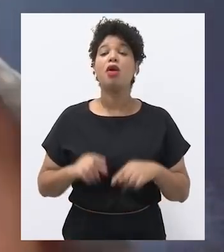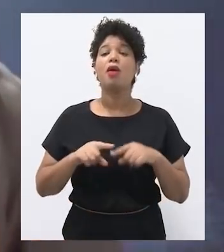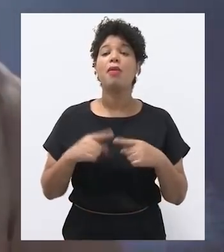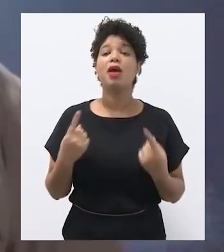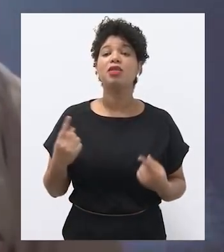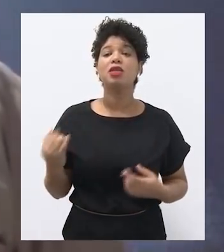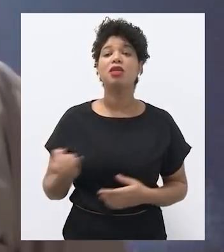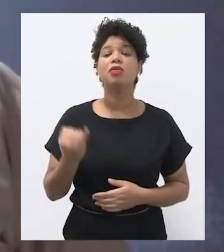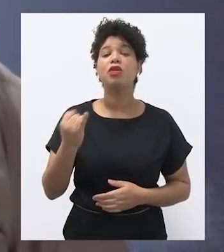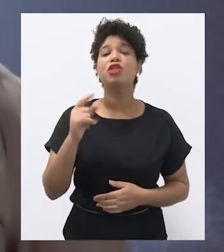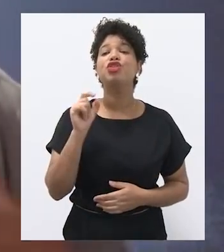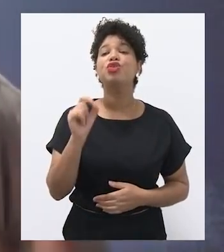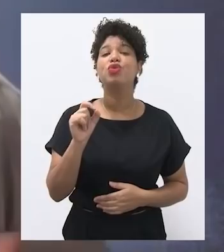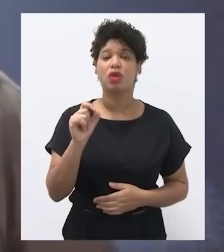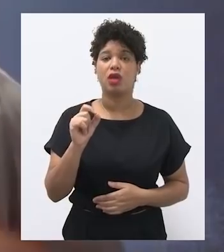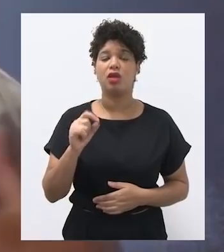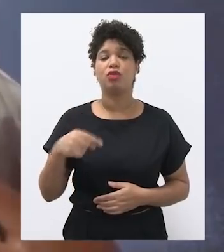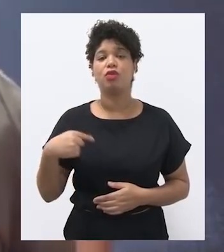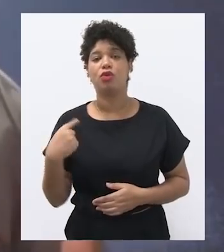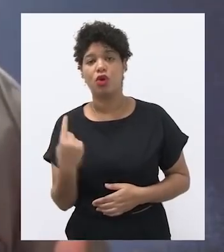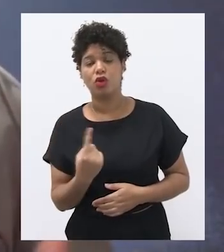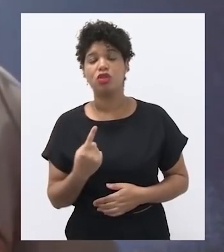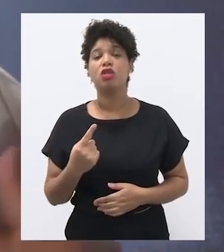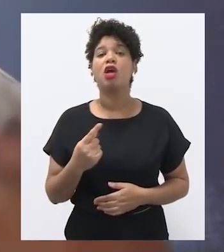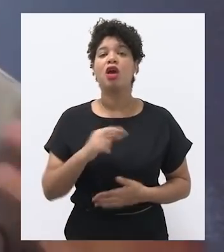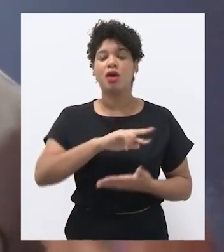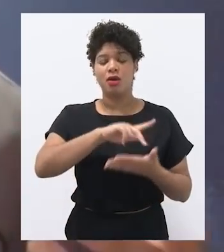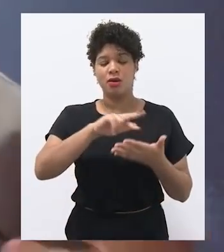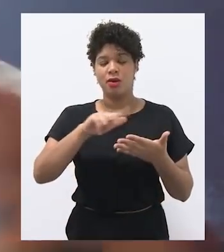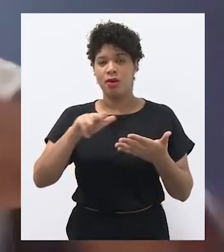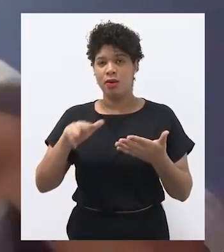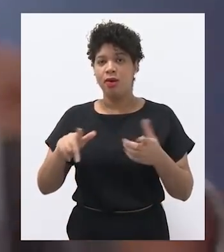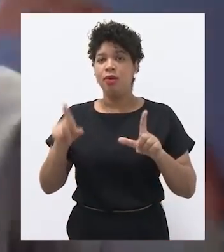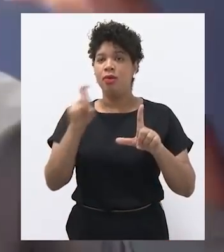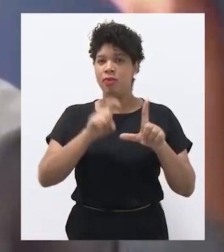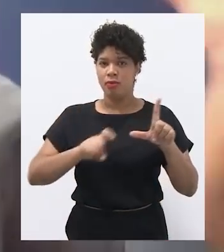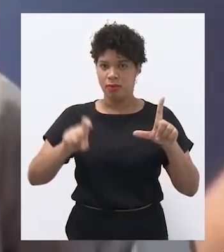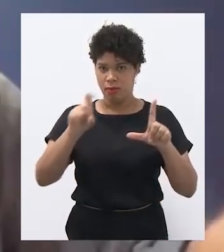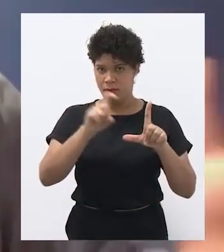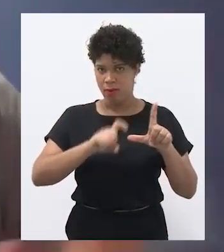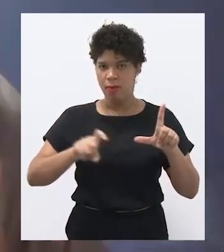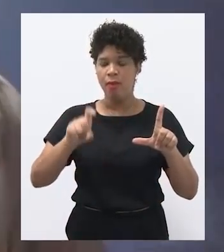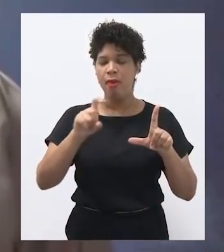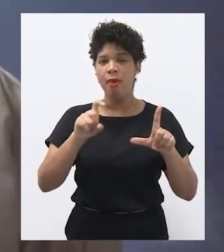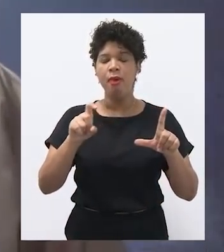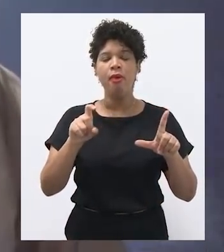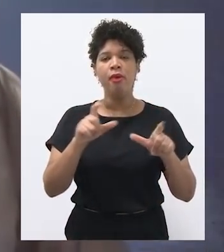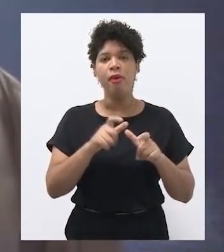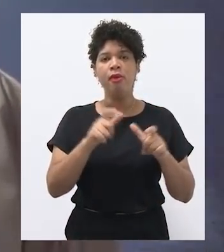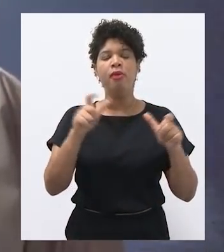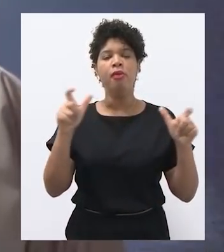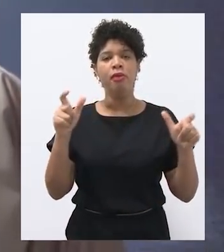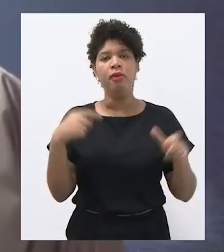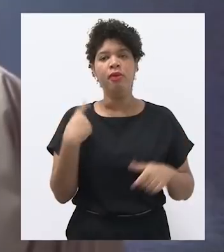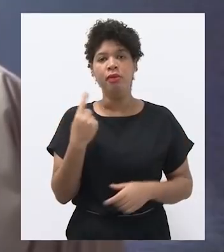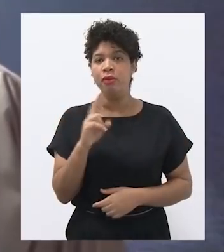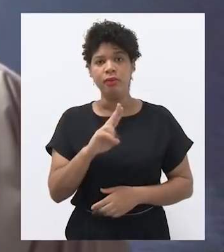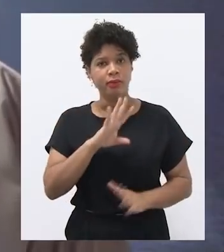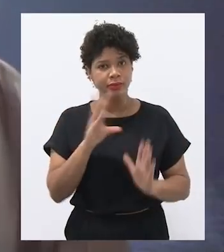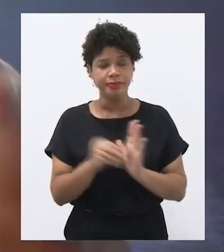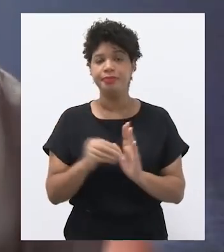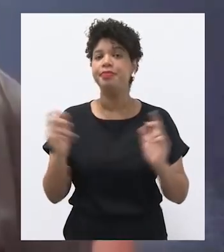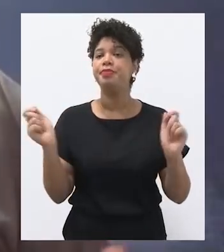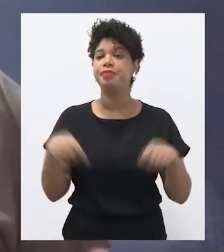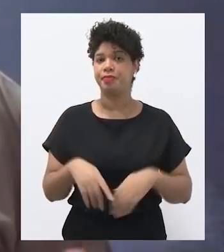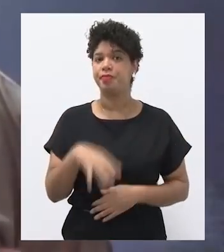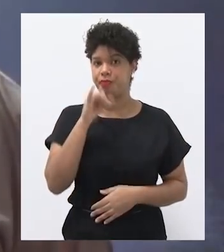mais importante. Todos os recursos que a tecnologia, no seu sentido mais amplo, poderia nos oferecer.